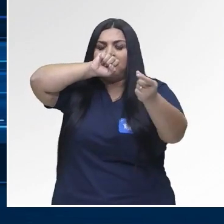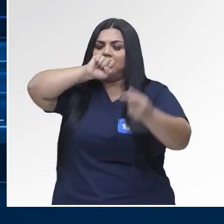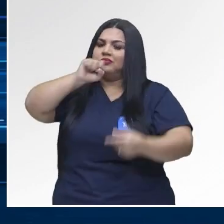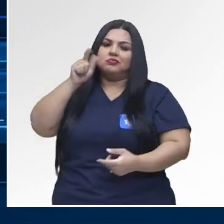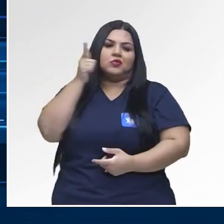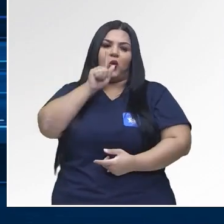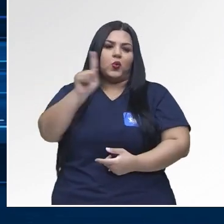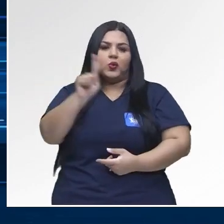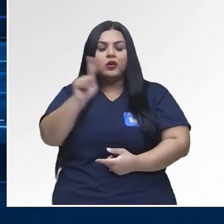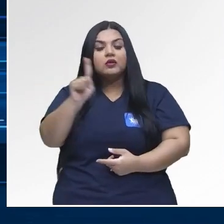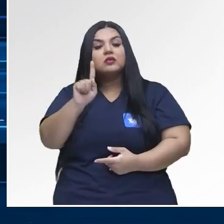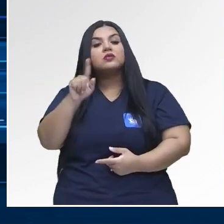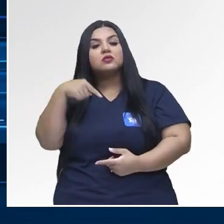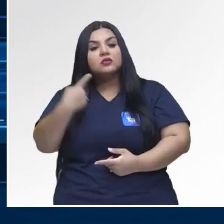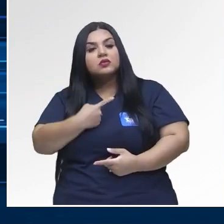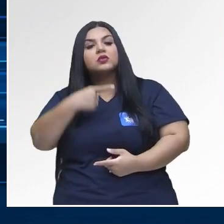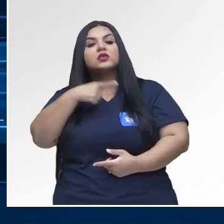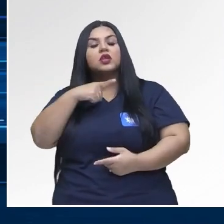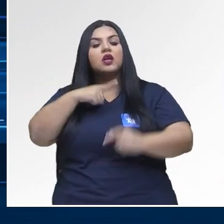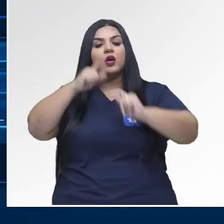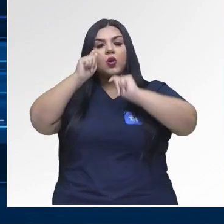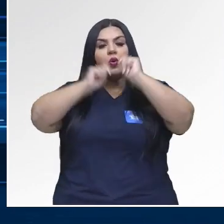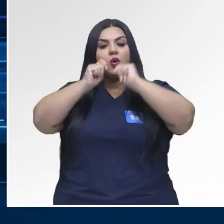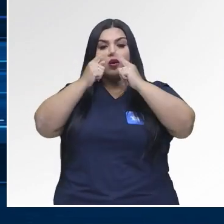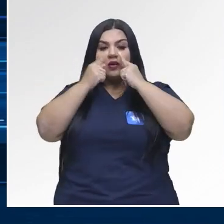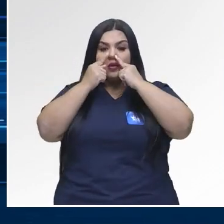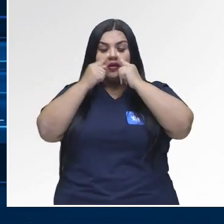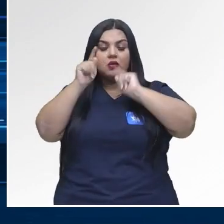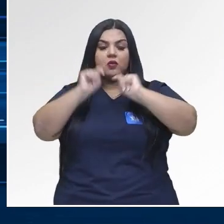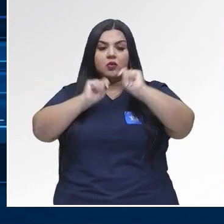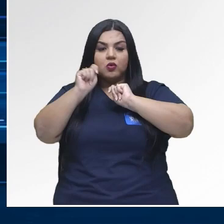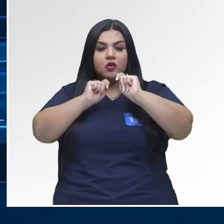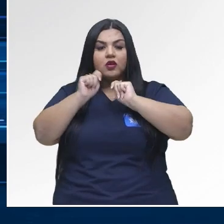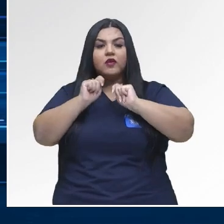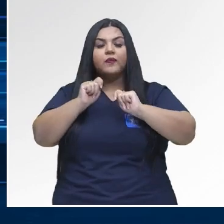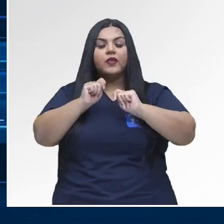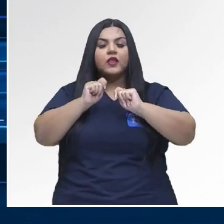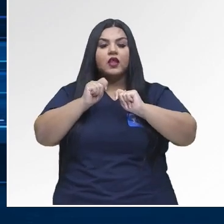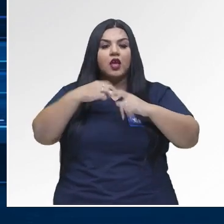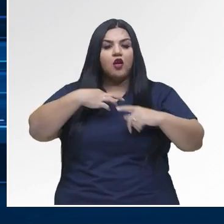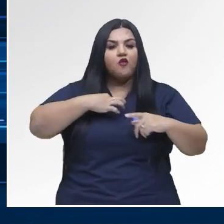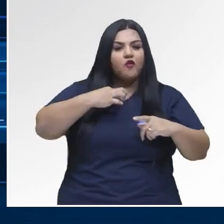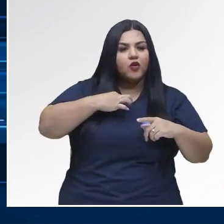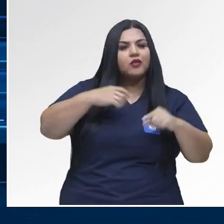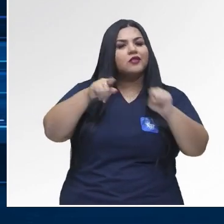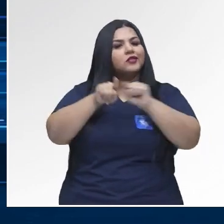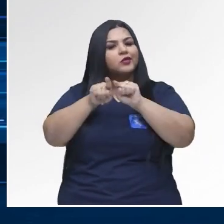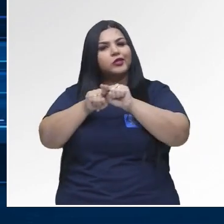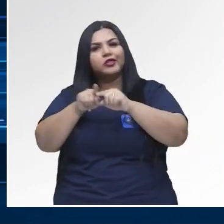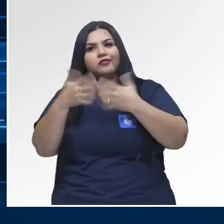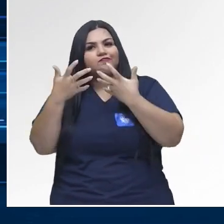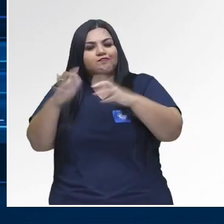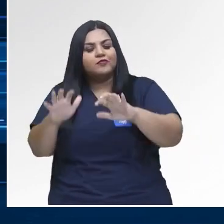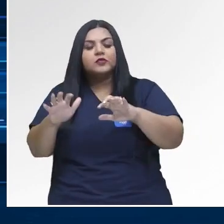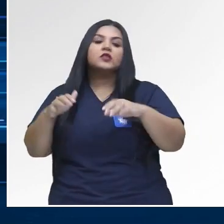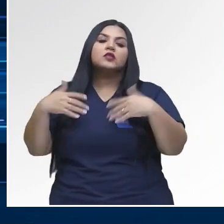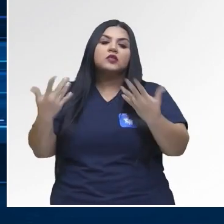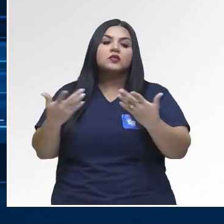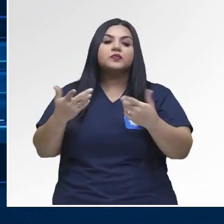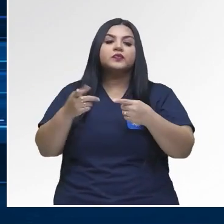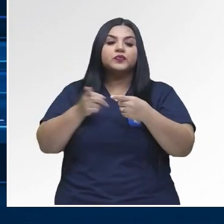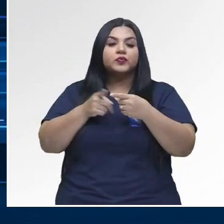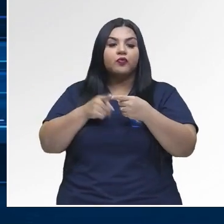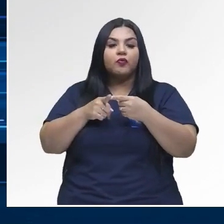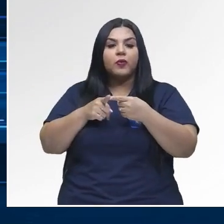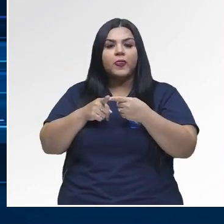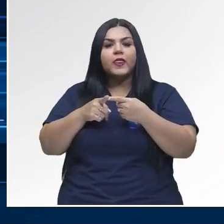tá? Então a gente tem o controle da respiração voluntário e involuntário, né? Então, voluntário é quando a gente